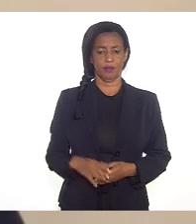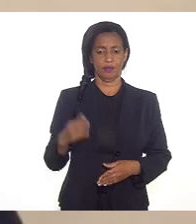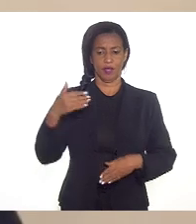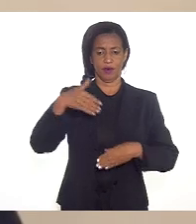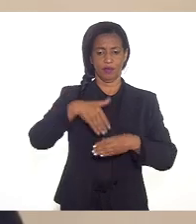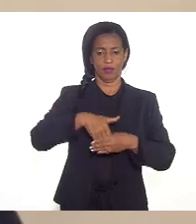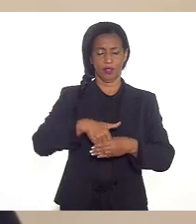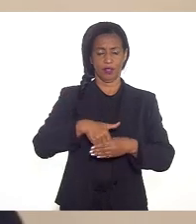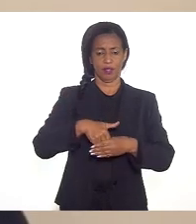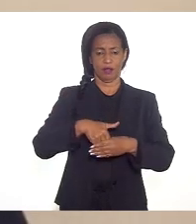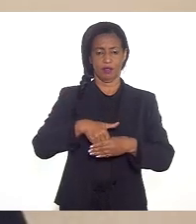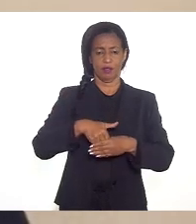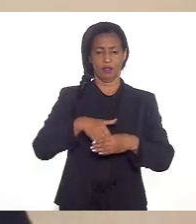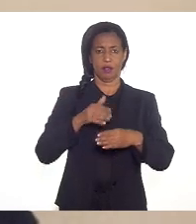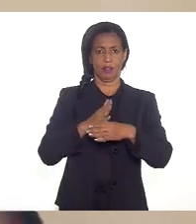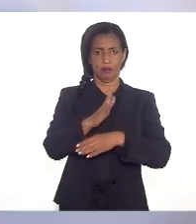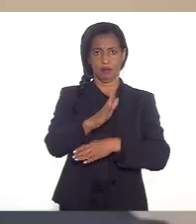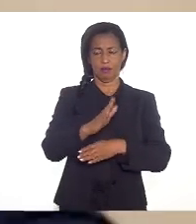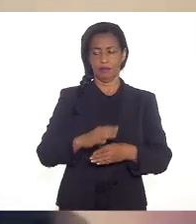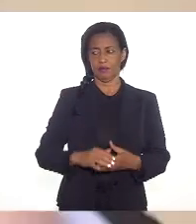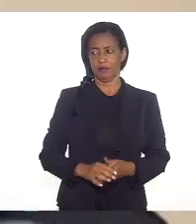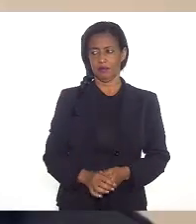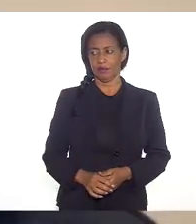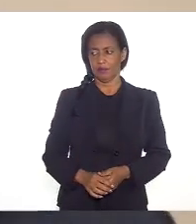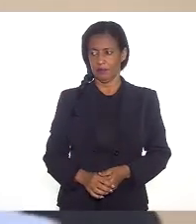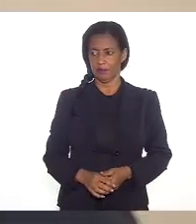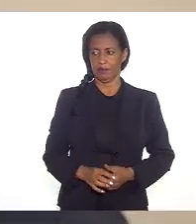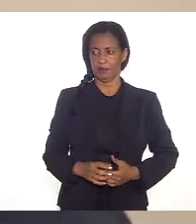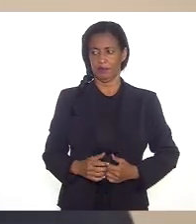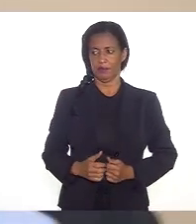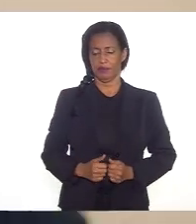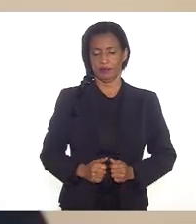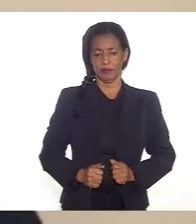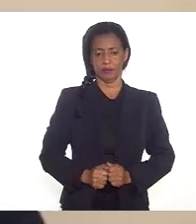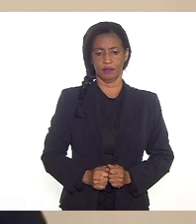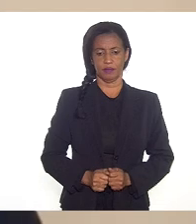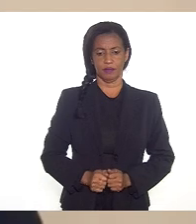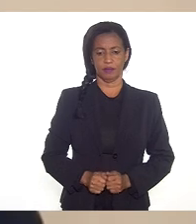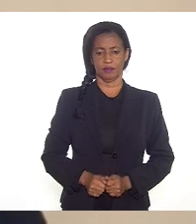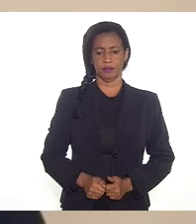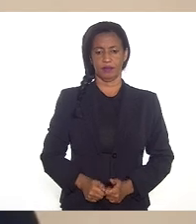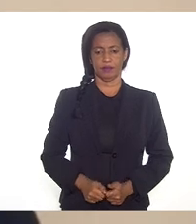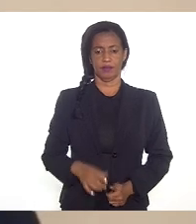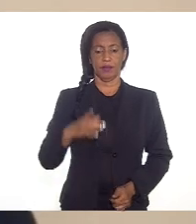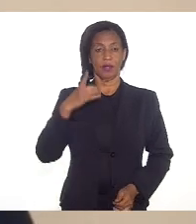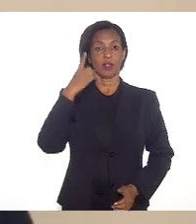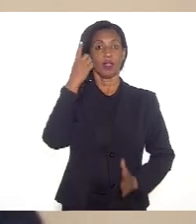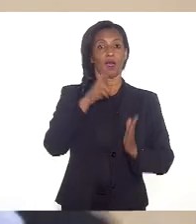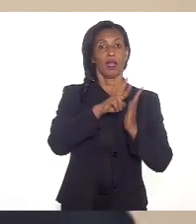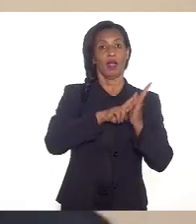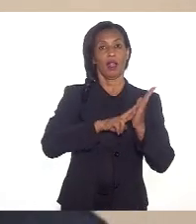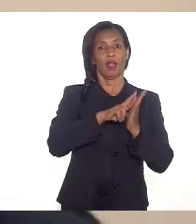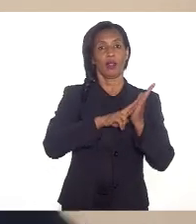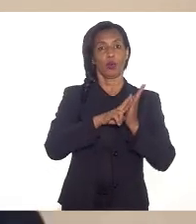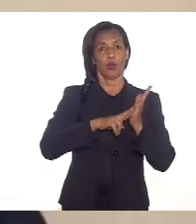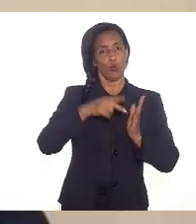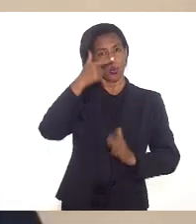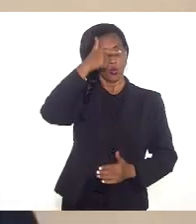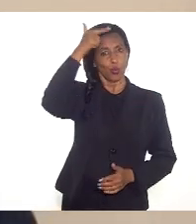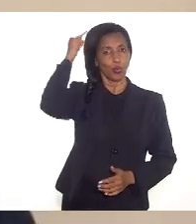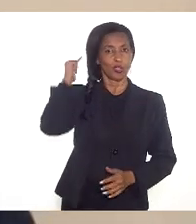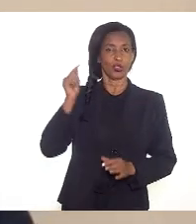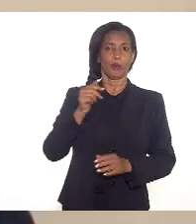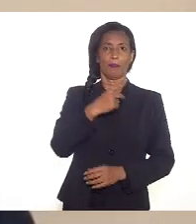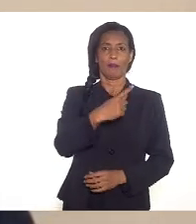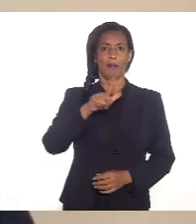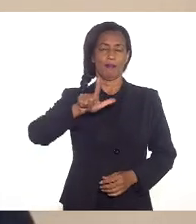em votação, aprovado. 38, deputado relator, deputado Luiz Paulo, projeto